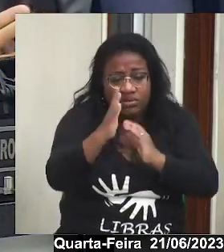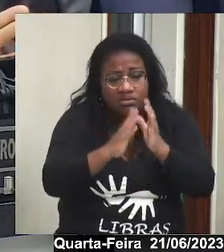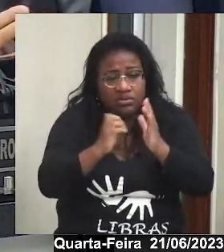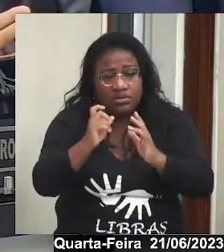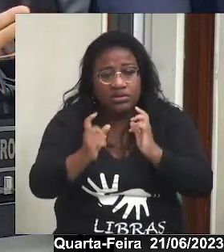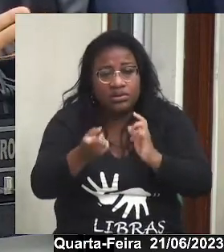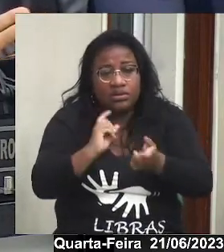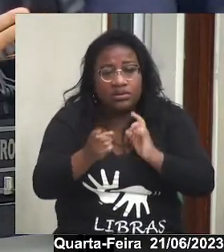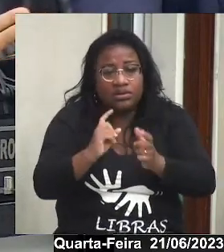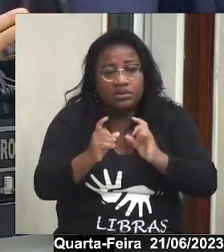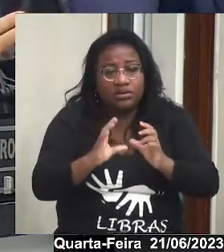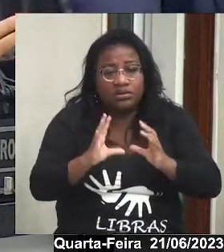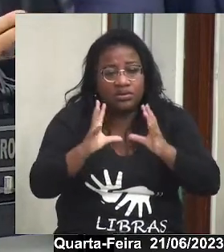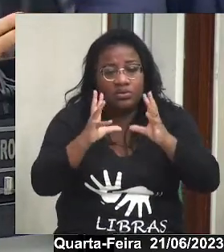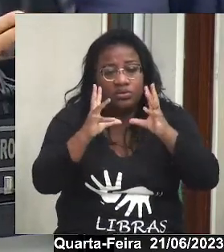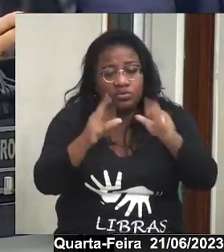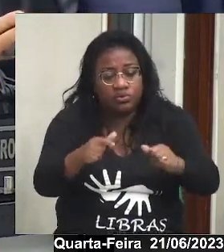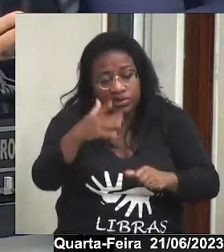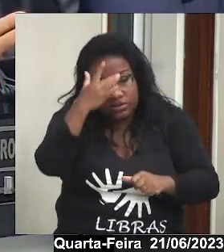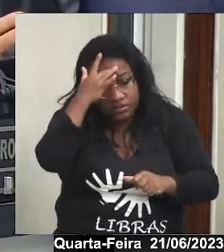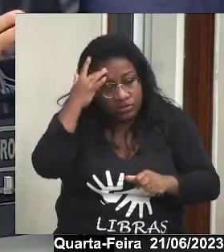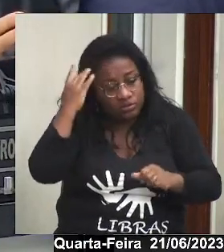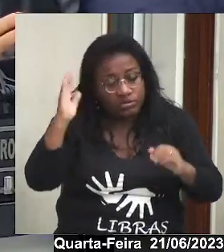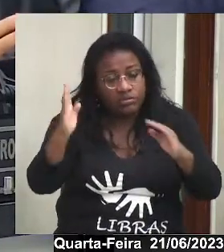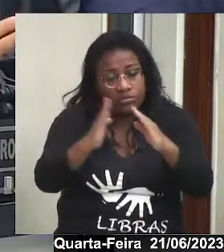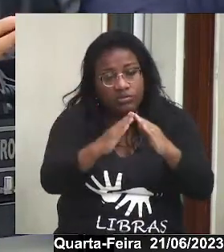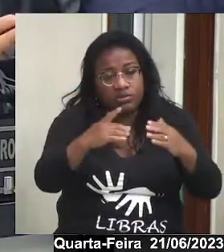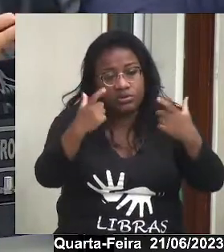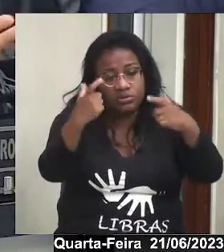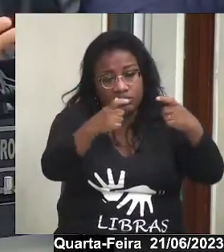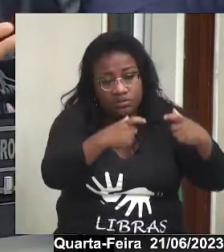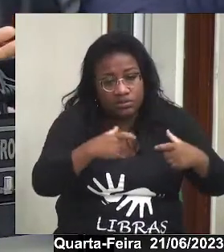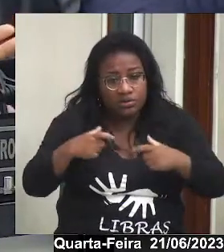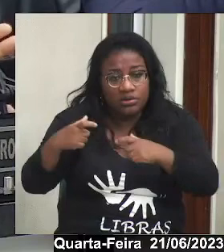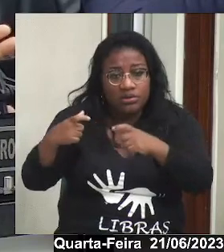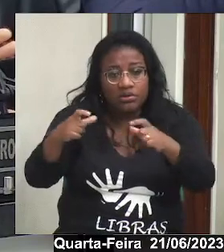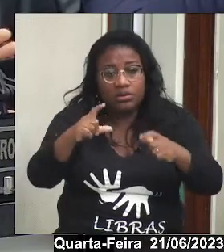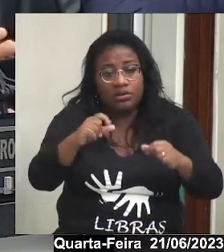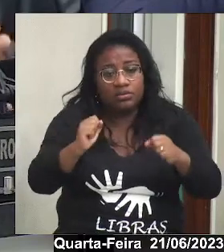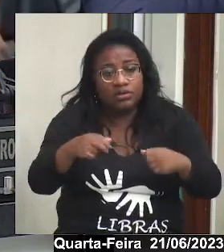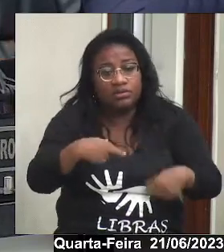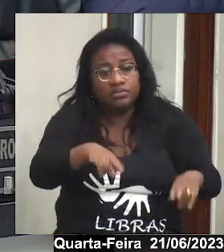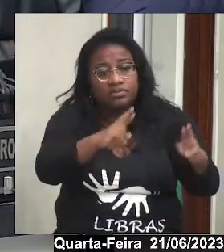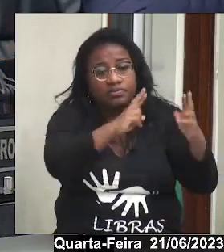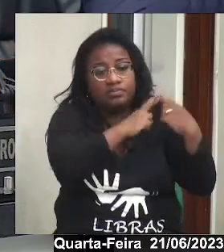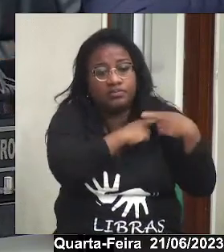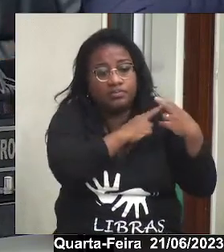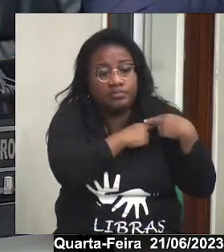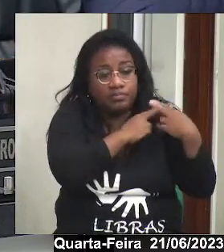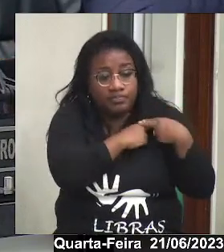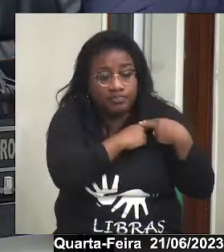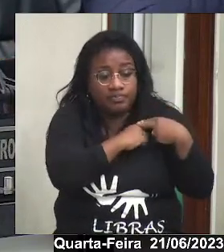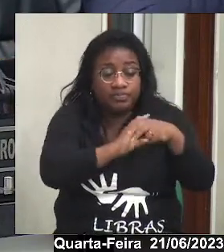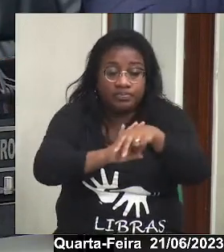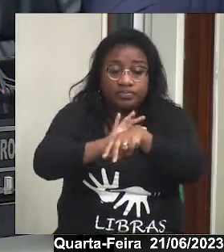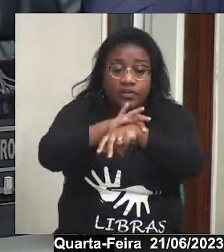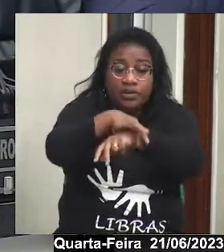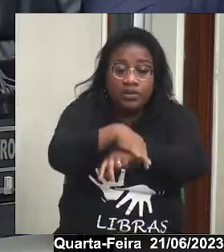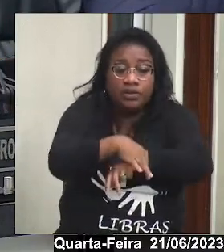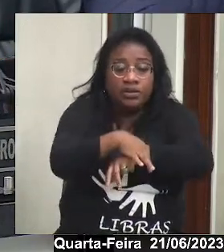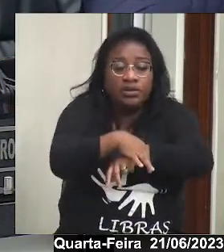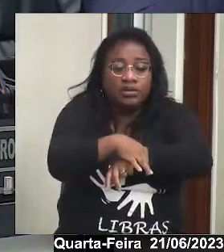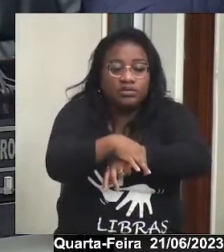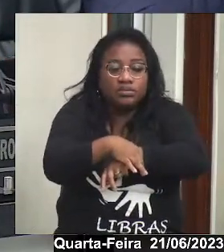uma reunião aí nos próximos dias com o capitão Caruso, né, o capitão responsável por toda essa região, que vai desde o Vista Alegre, lá